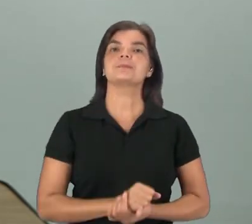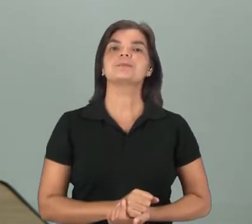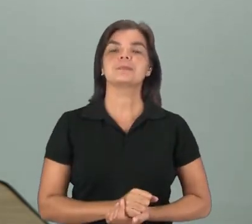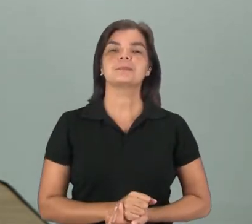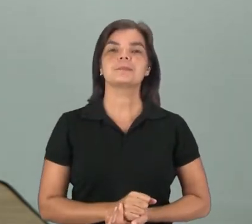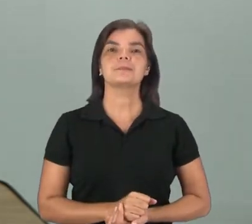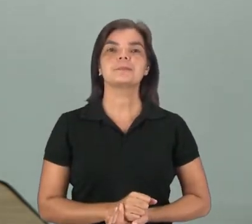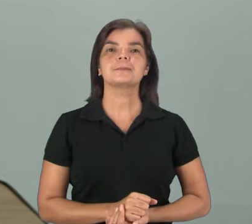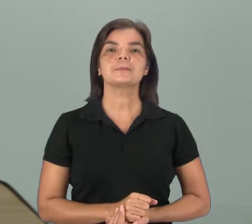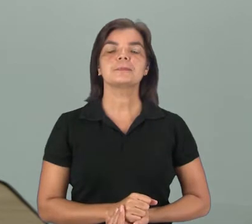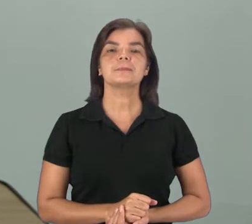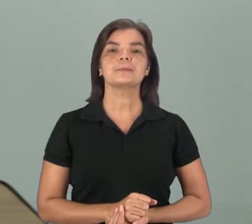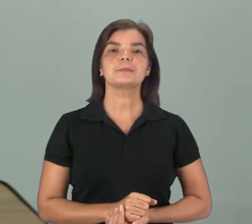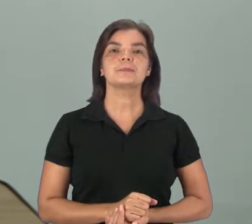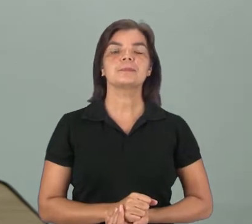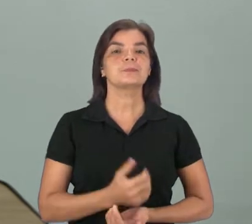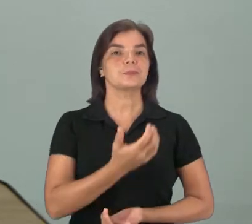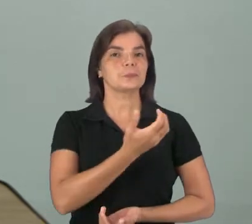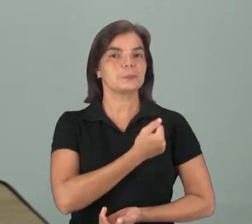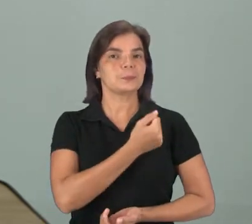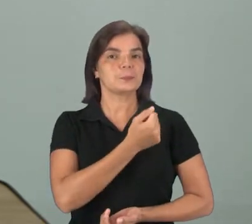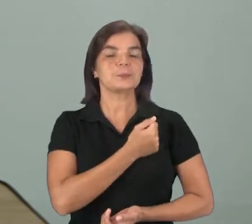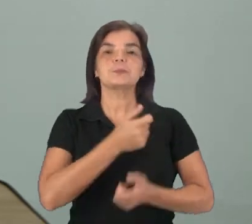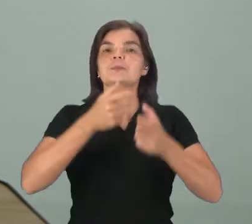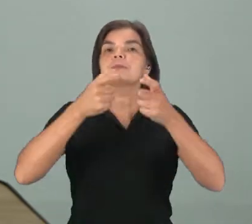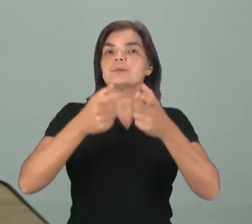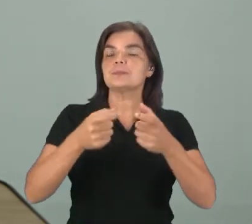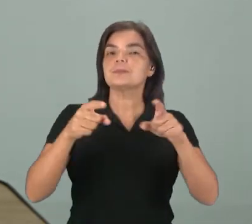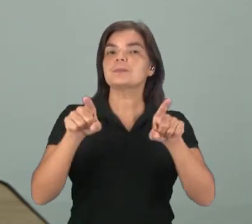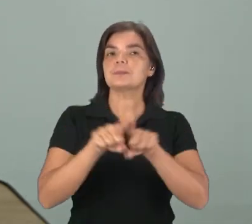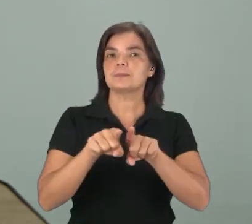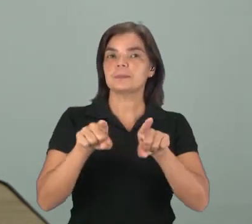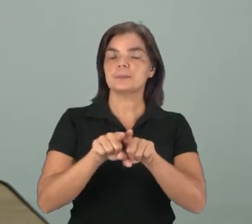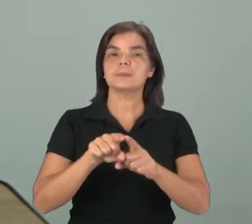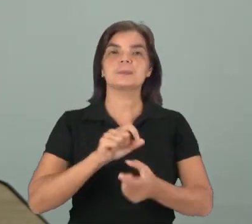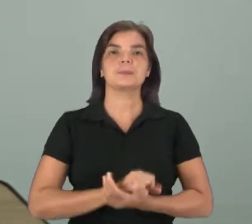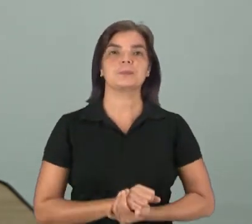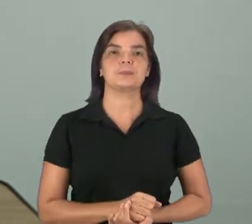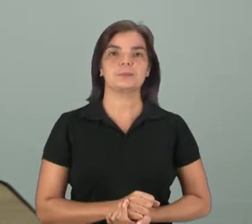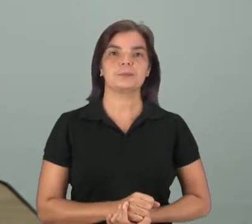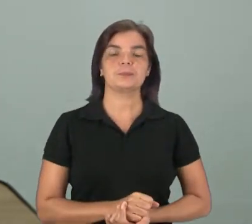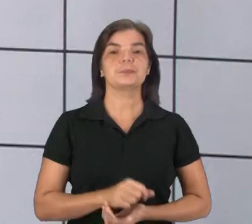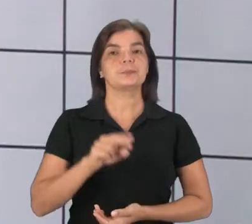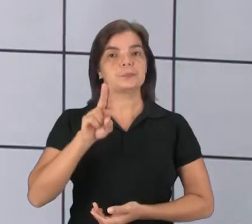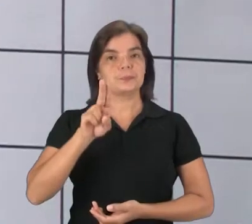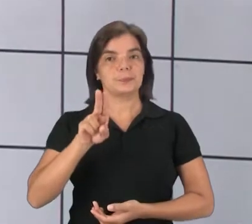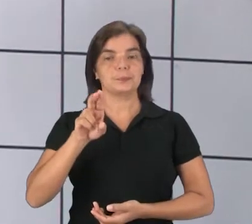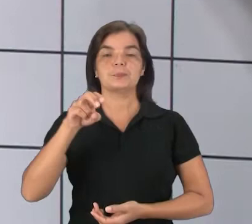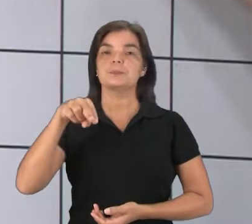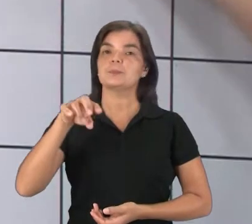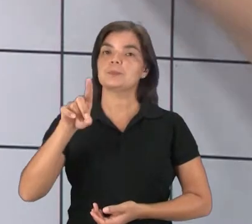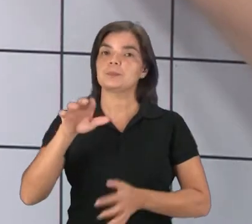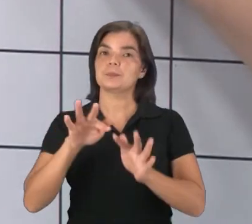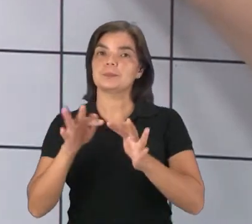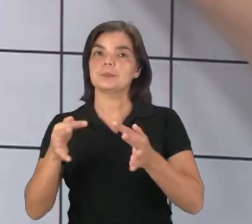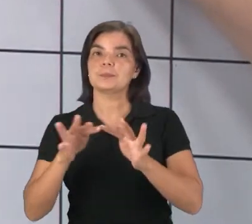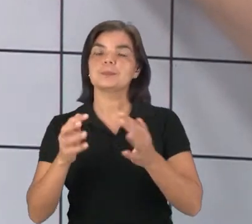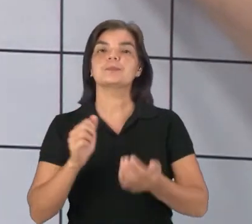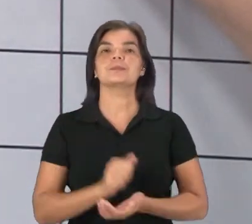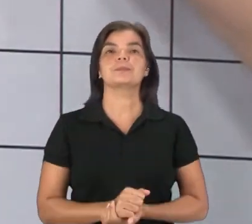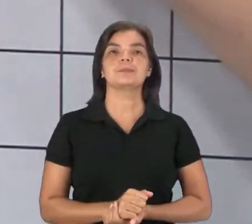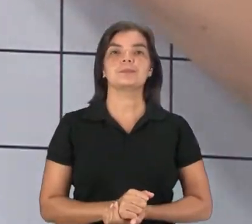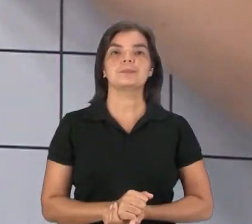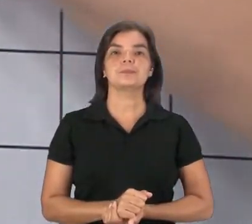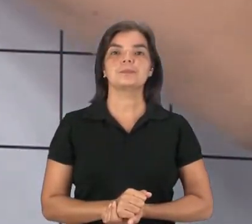uma tabela, de quadro de valor e lugar. Aqui nós temos, as unidades simples,